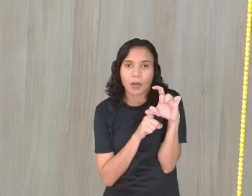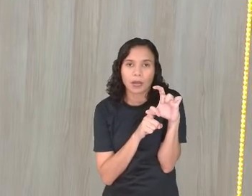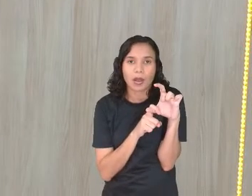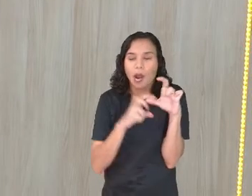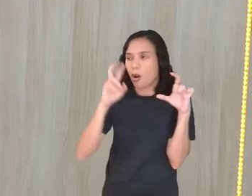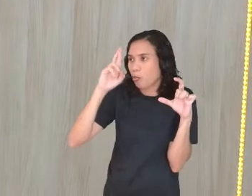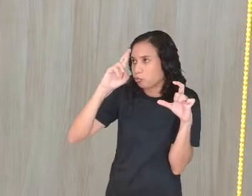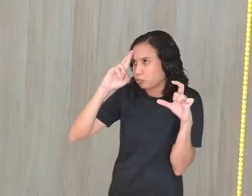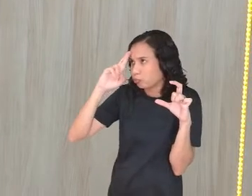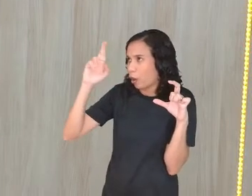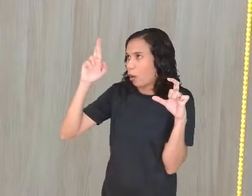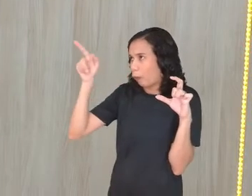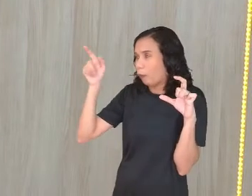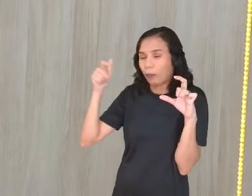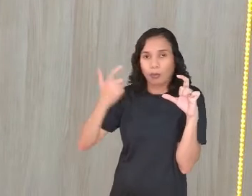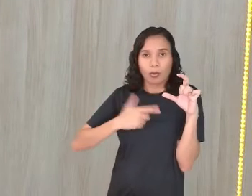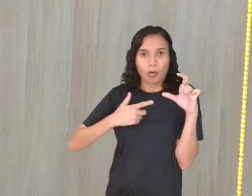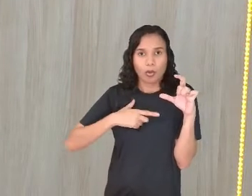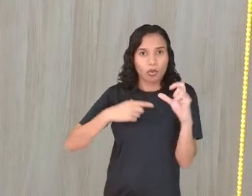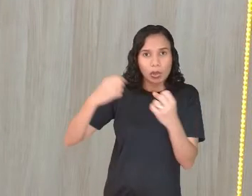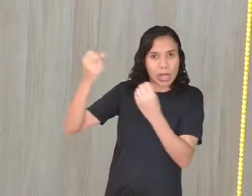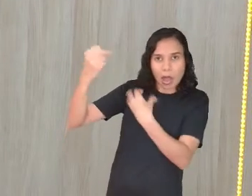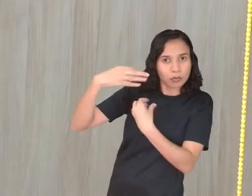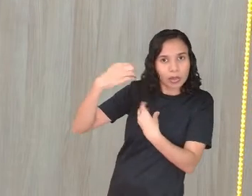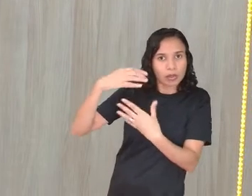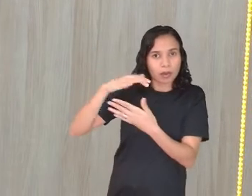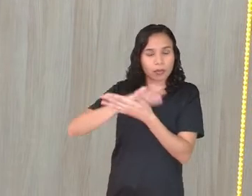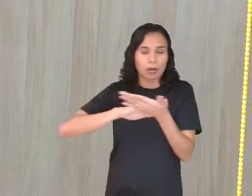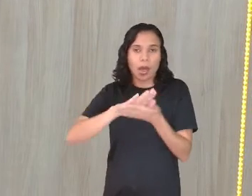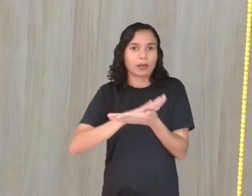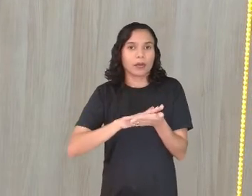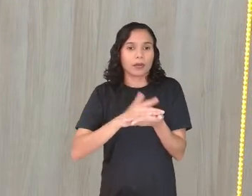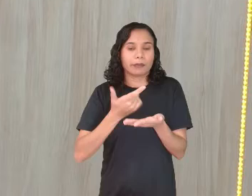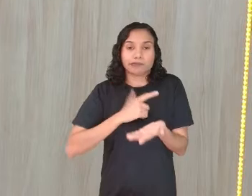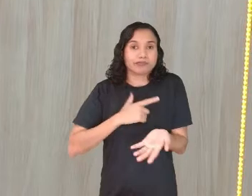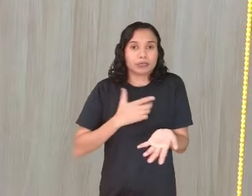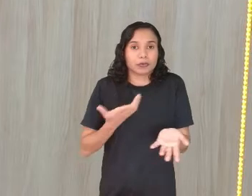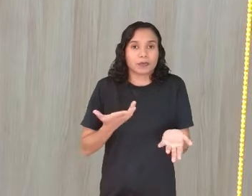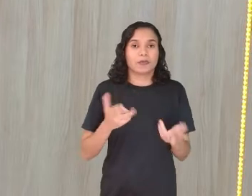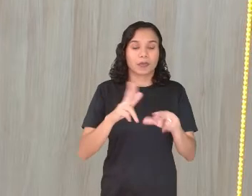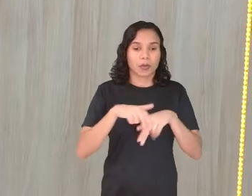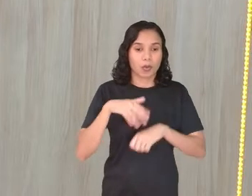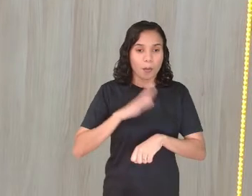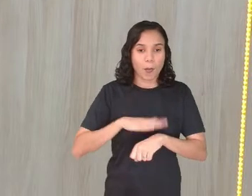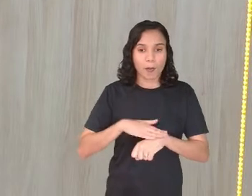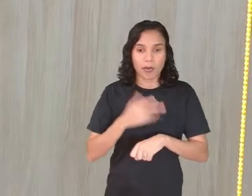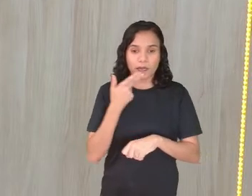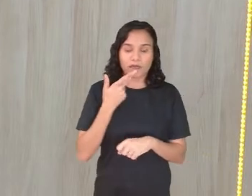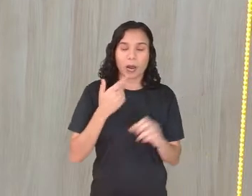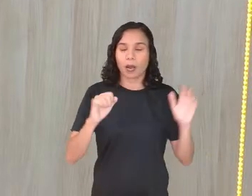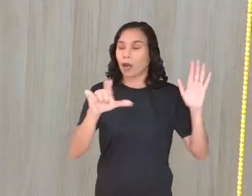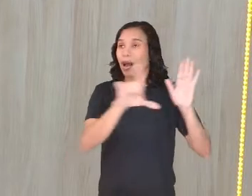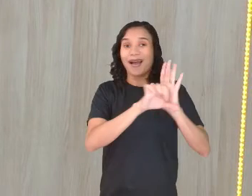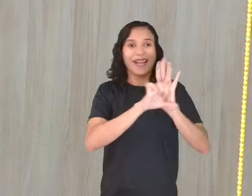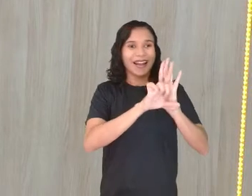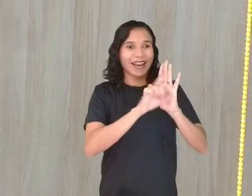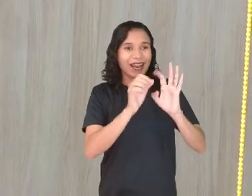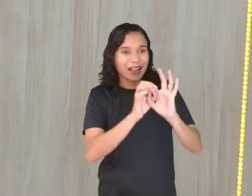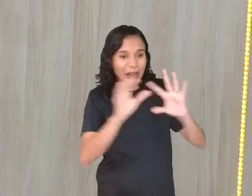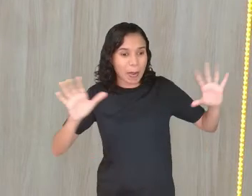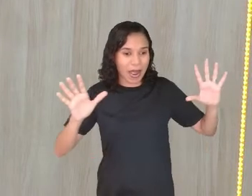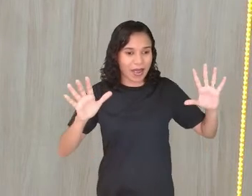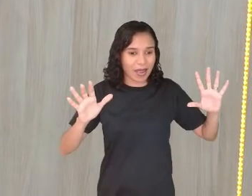senhor. Não tinha educação, acesso à educação, não tinha acesso a nada. E, de repente, surge uma lei que